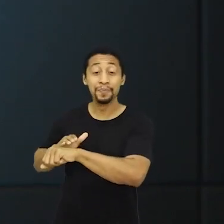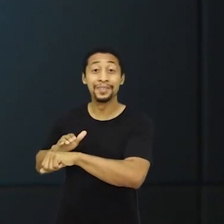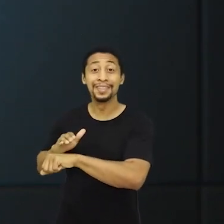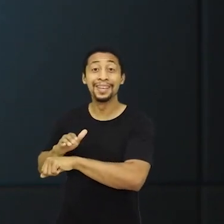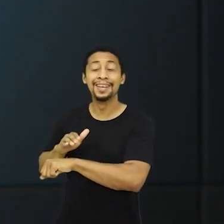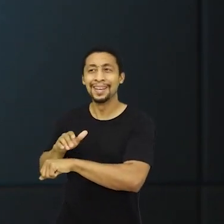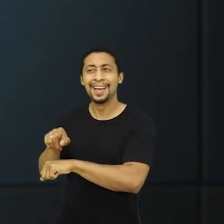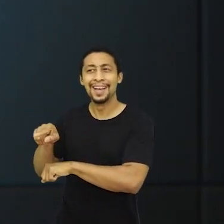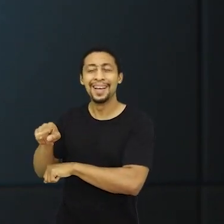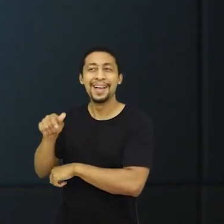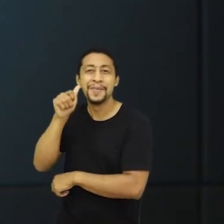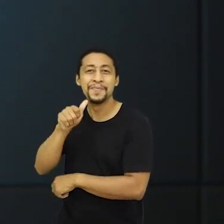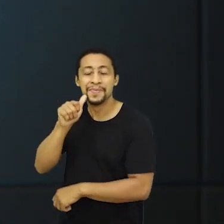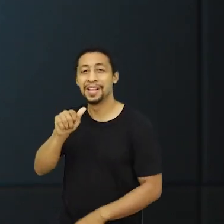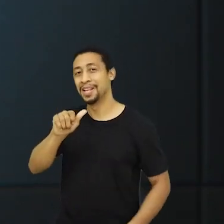chamou,